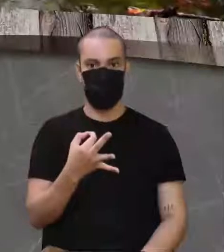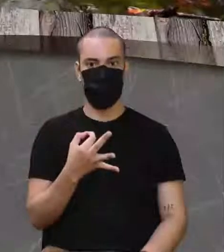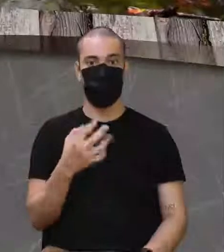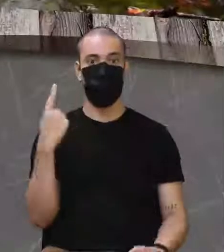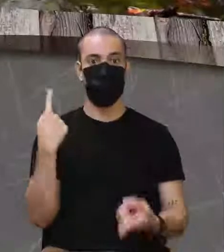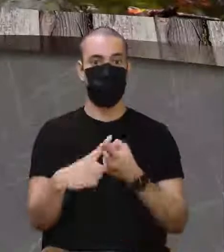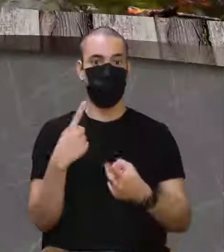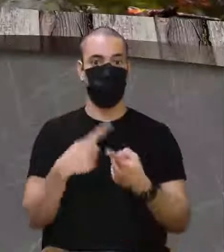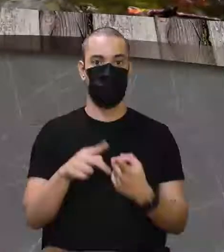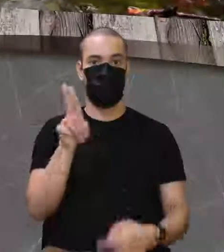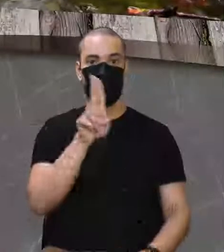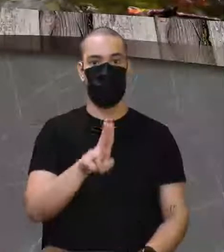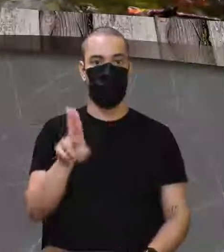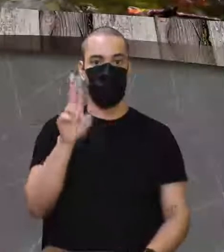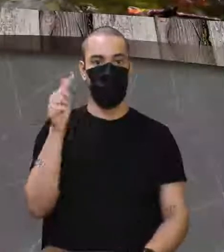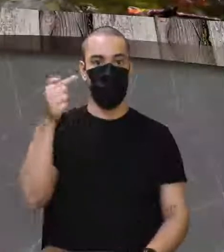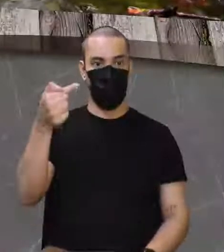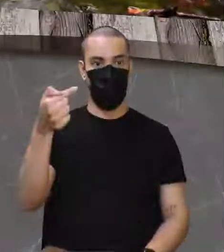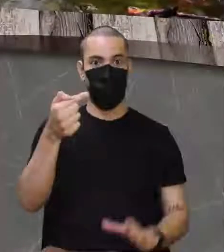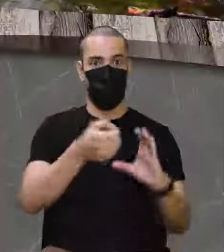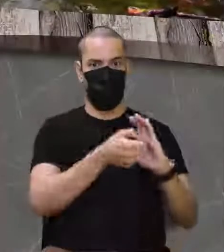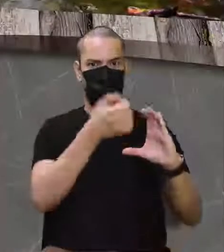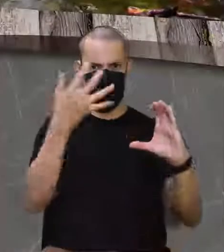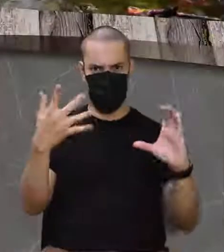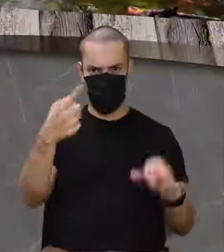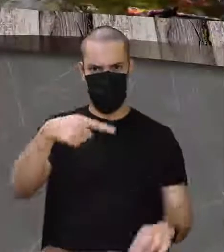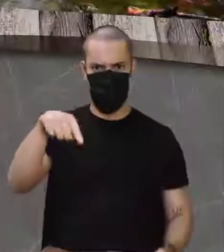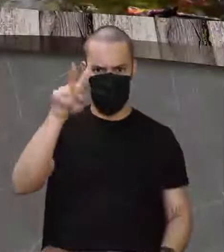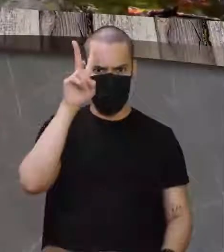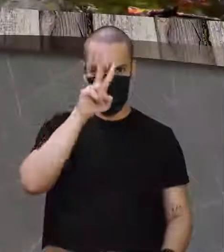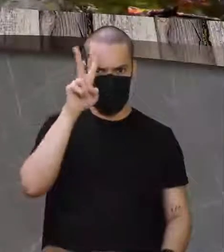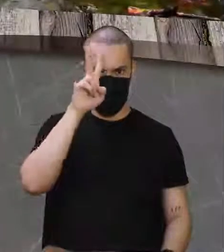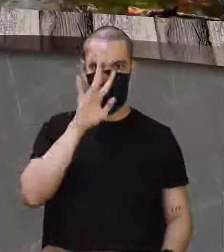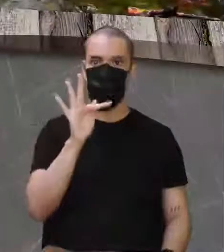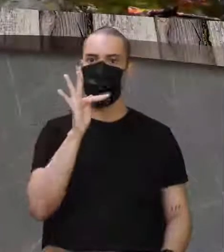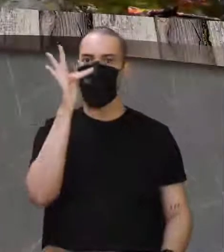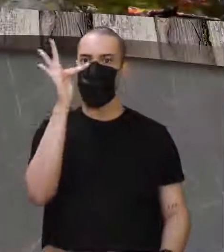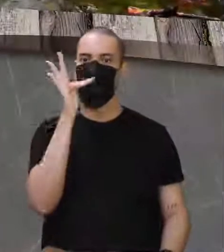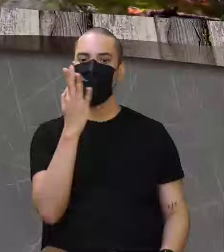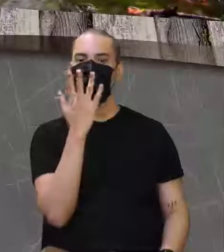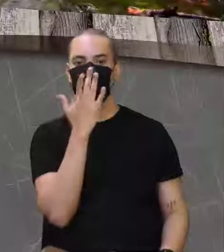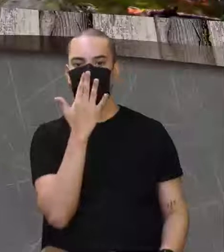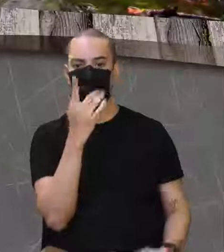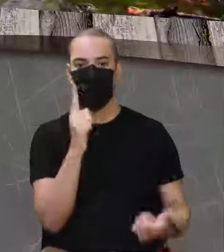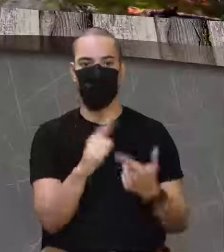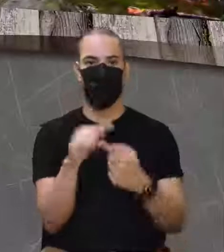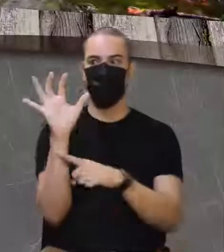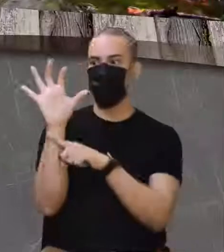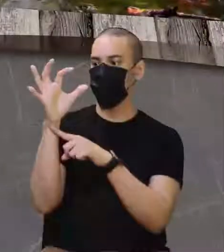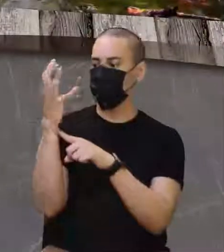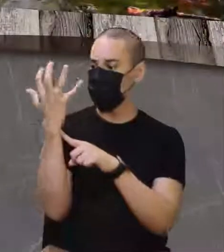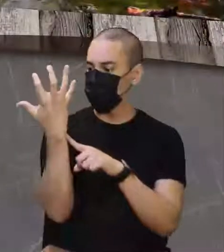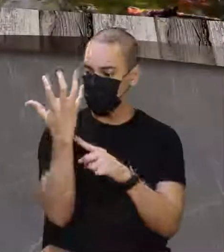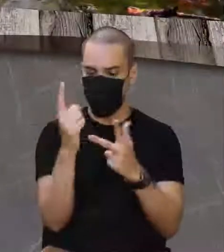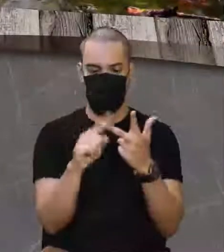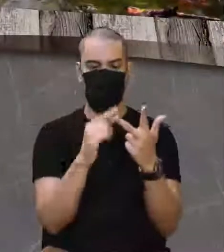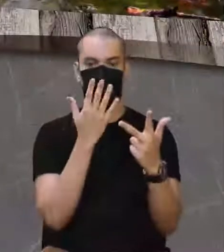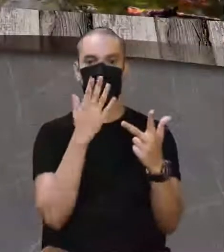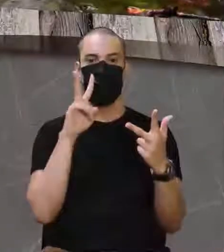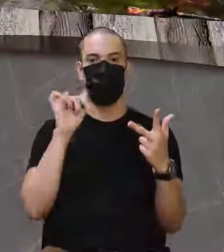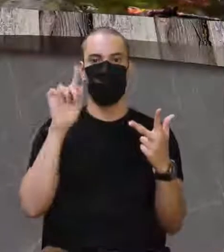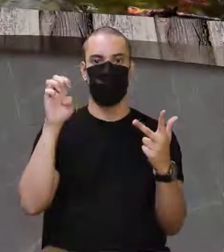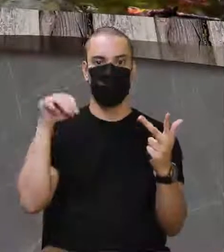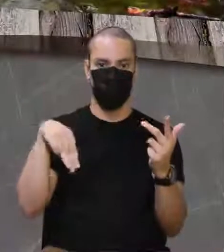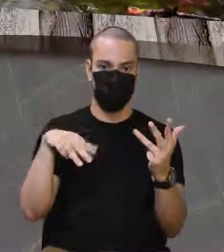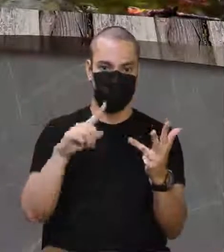Ele pegou 7 características, lembram? A flor, cor da flor, posição da flor, cor da